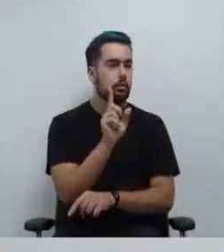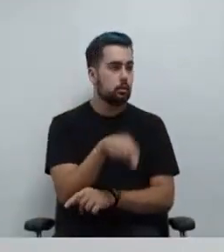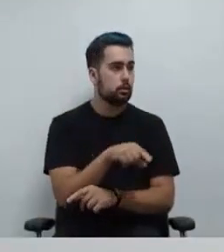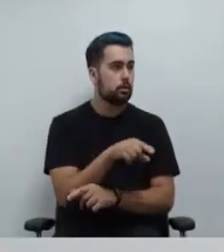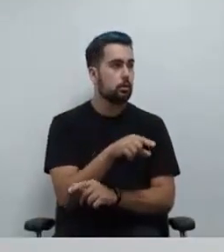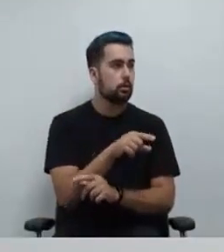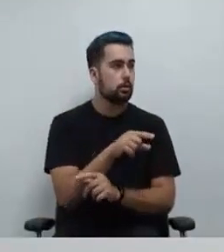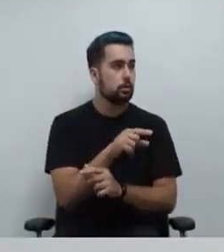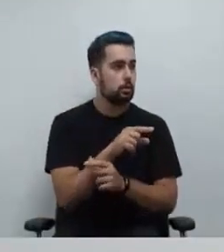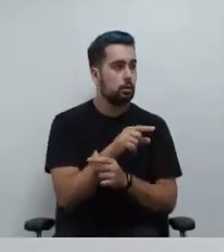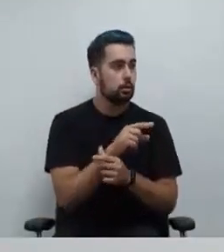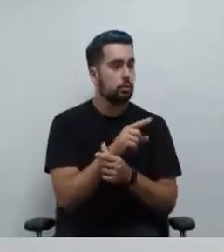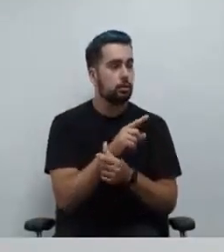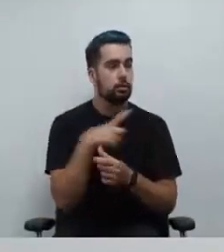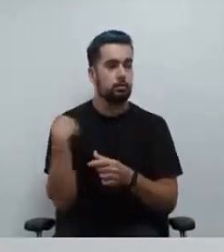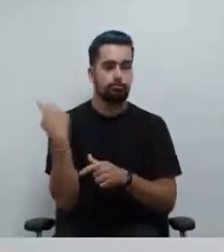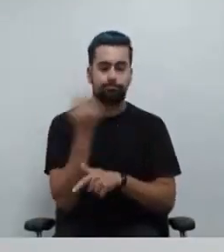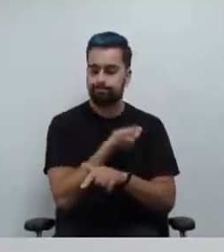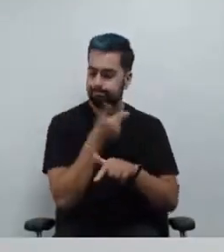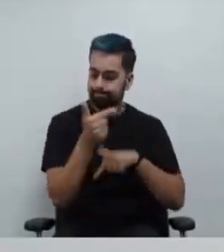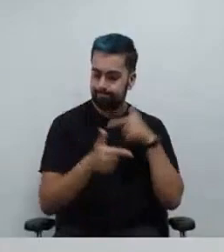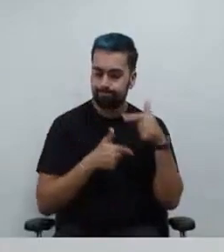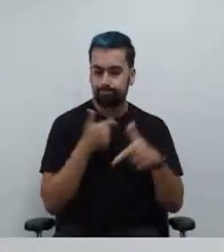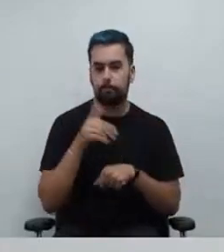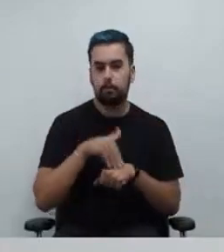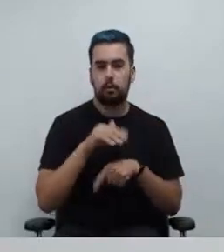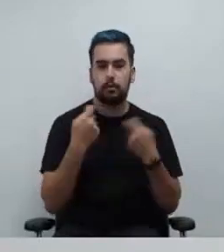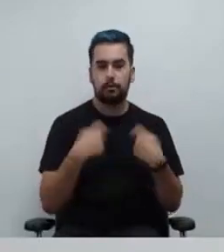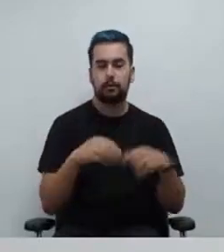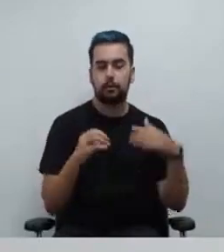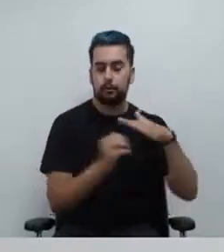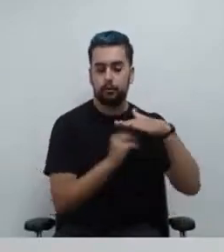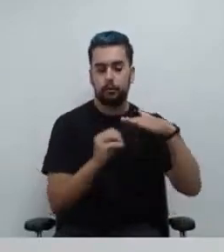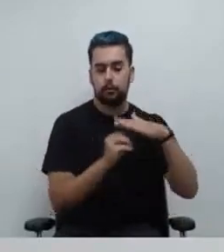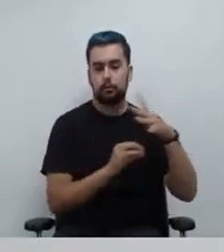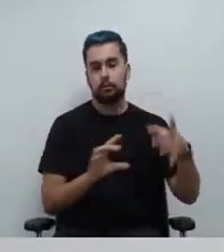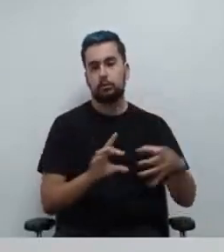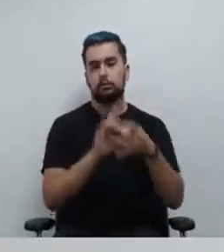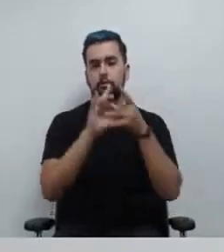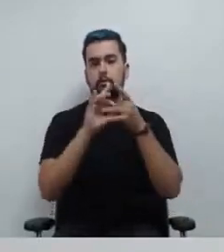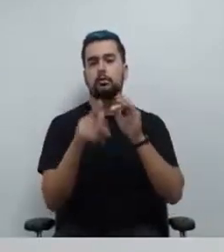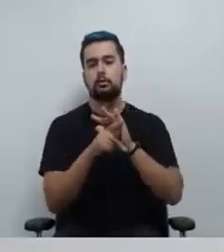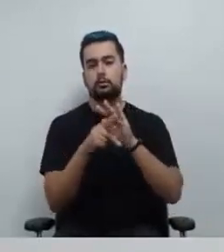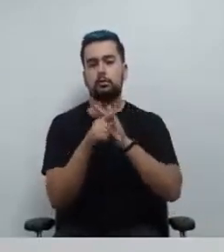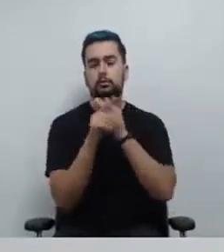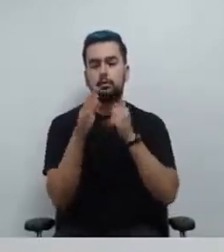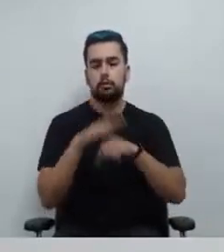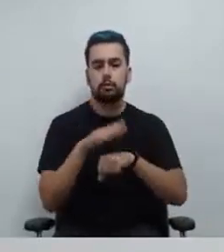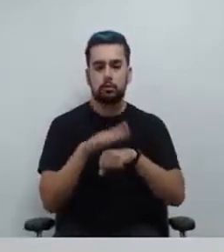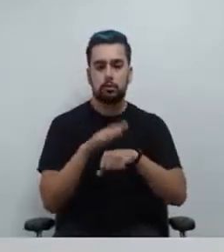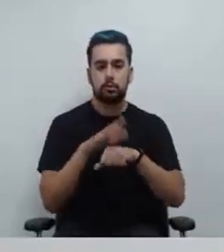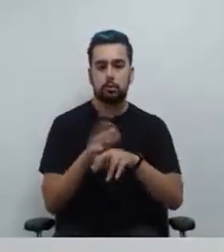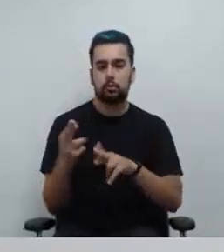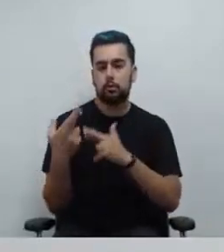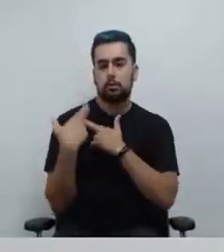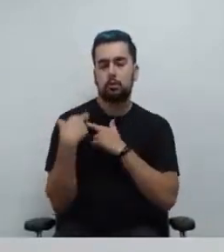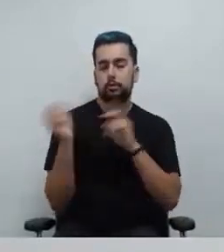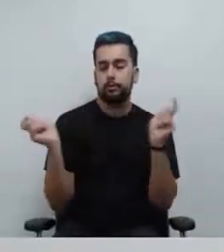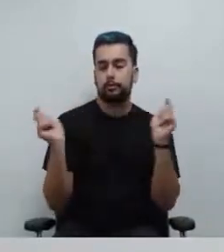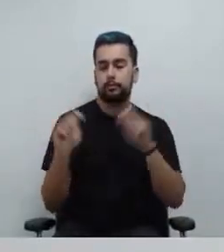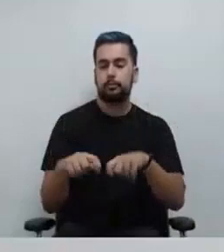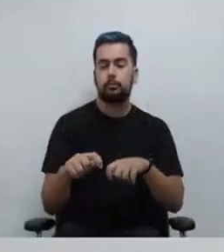adequado que a gente trabalharia, e os órgãos encarregados de cada um executar tarefas a partir disso